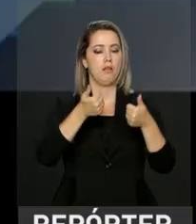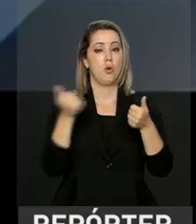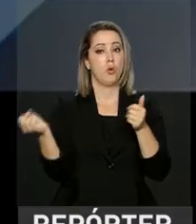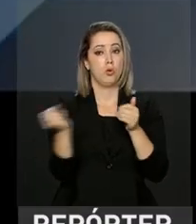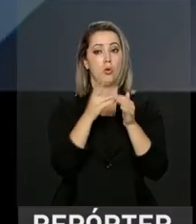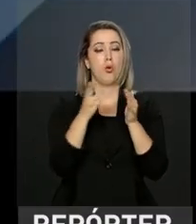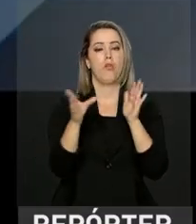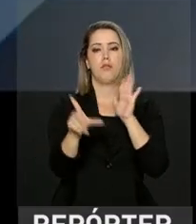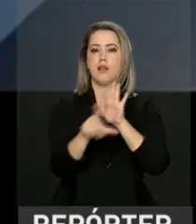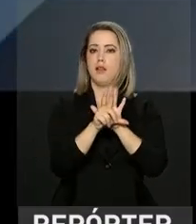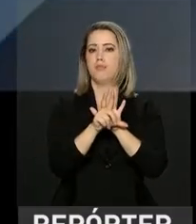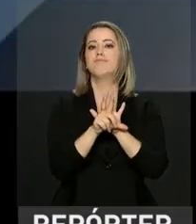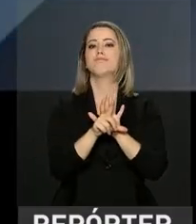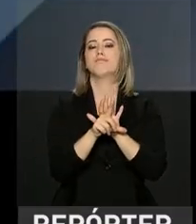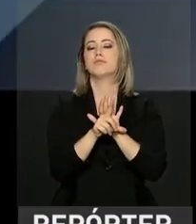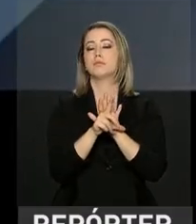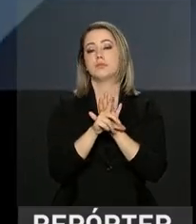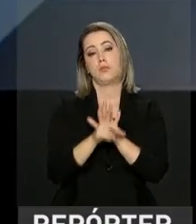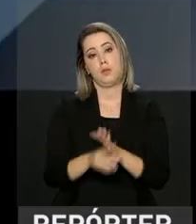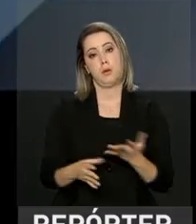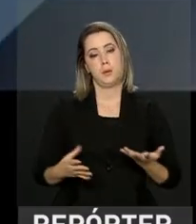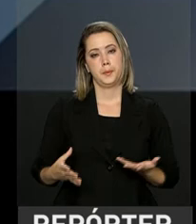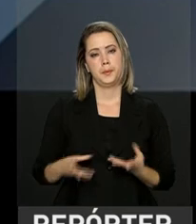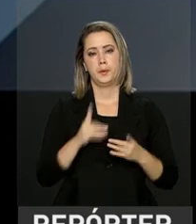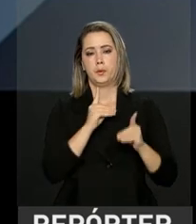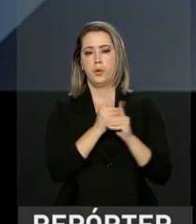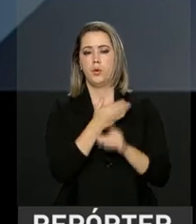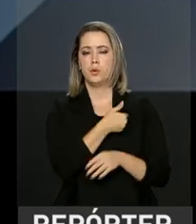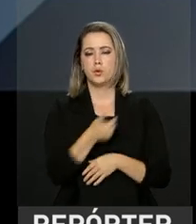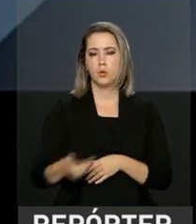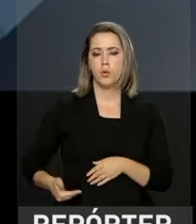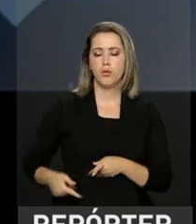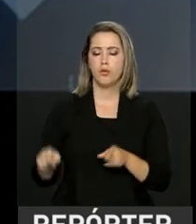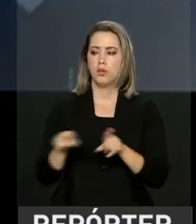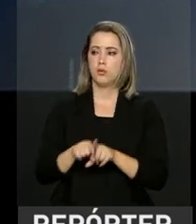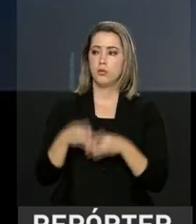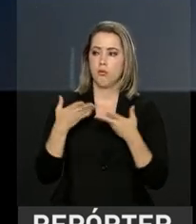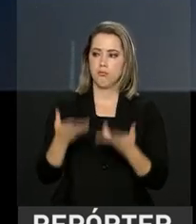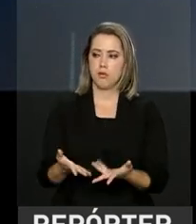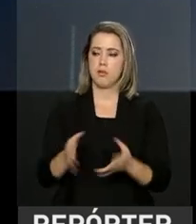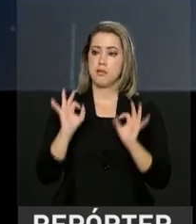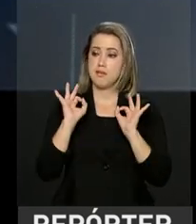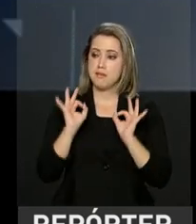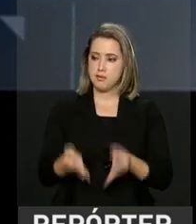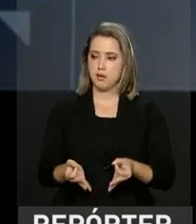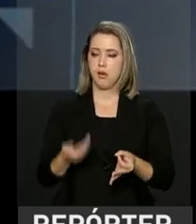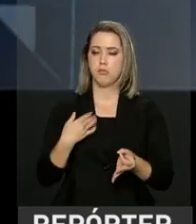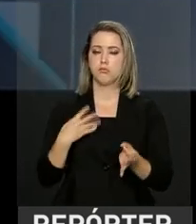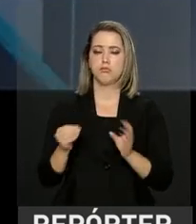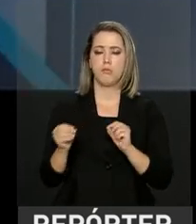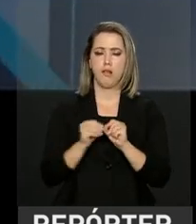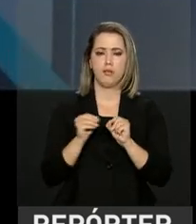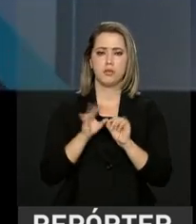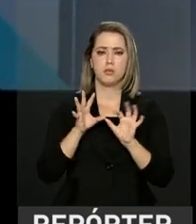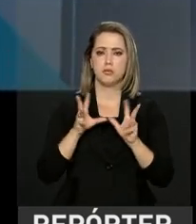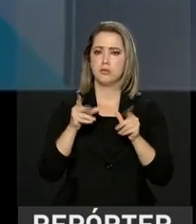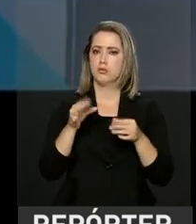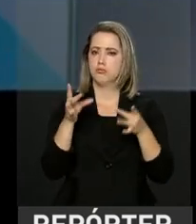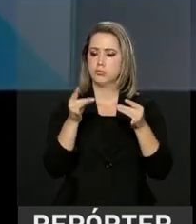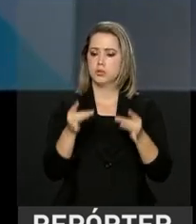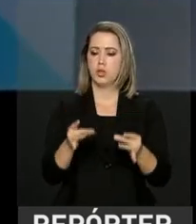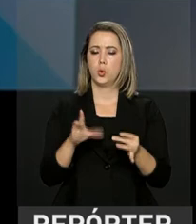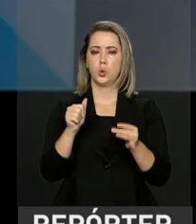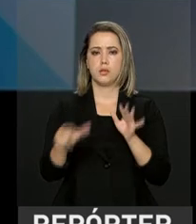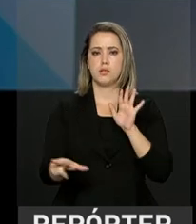moderniza. Encontram um governo determinado a completar